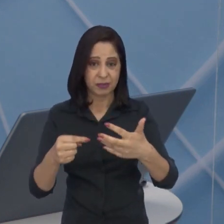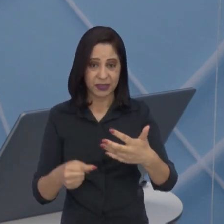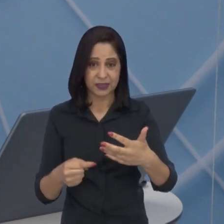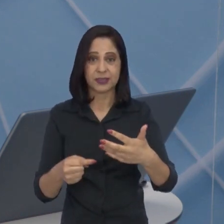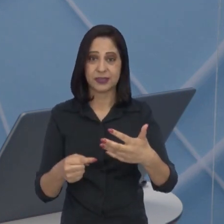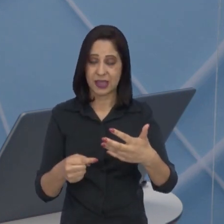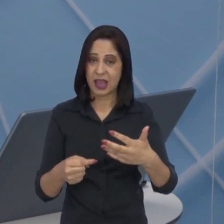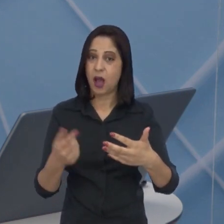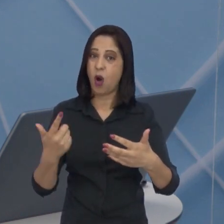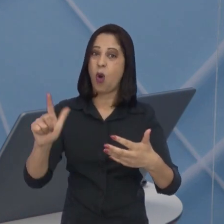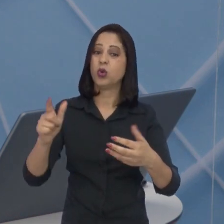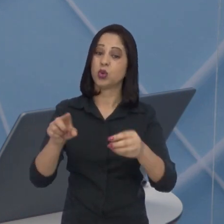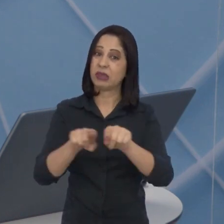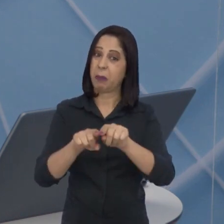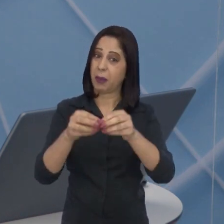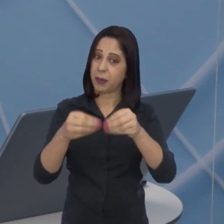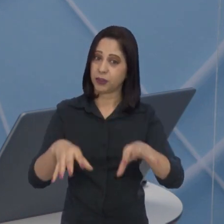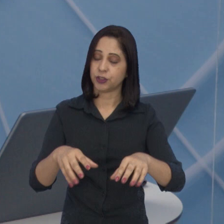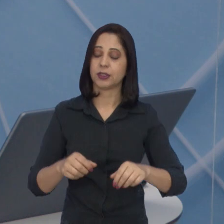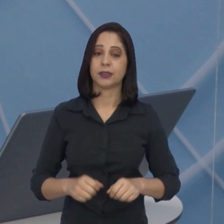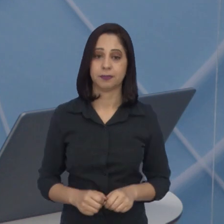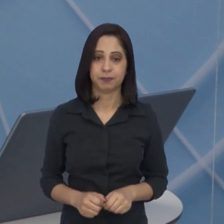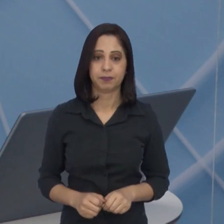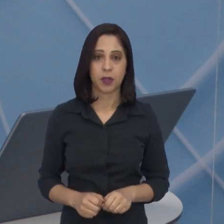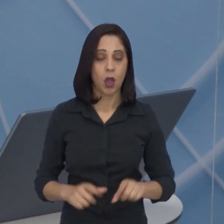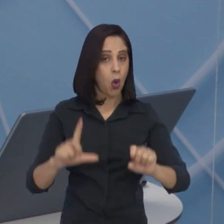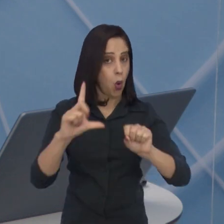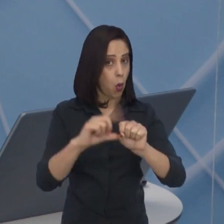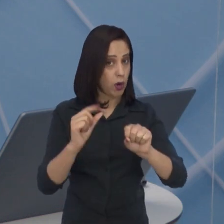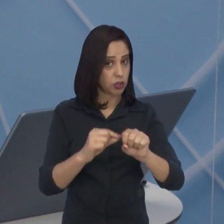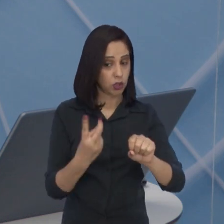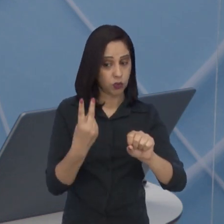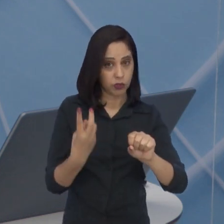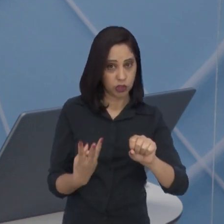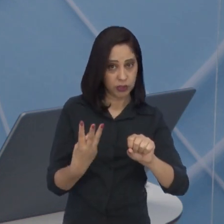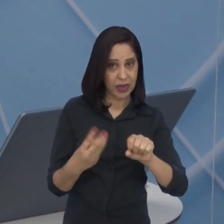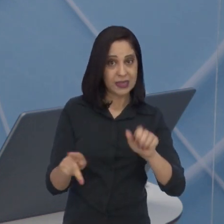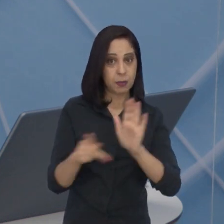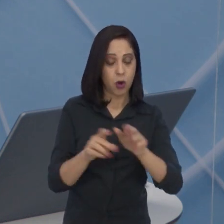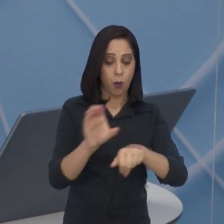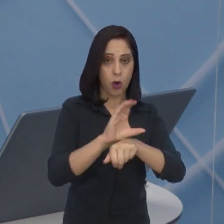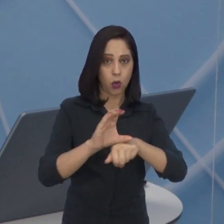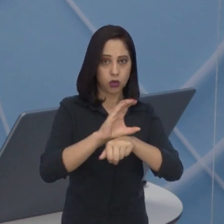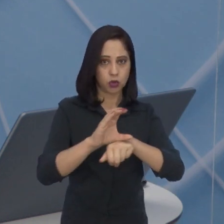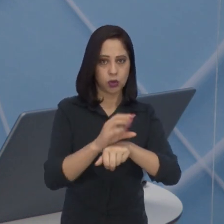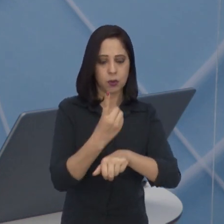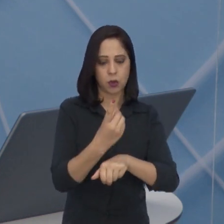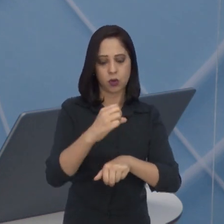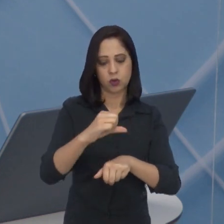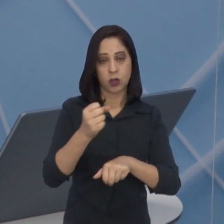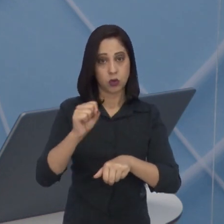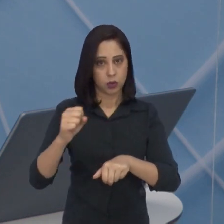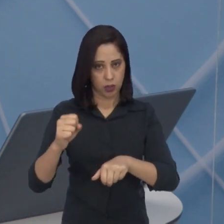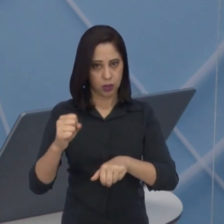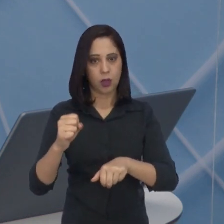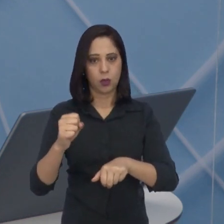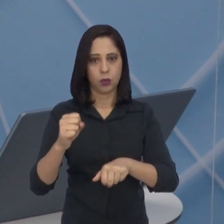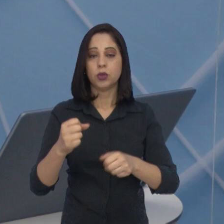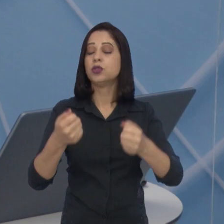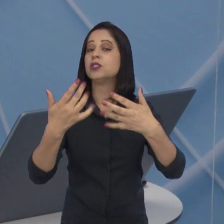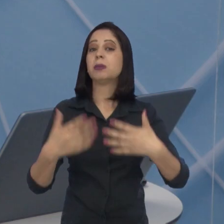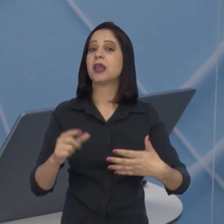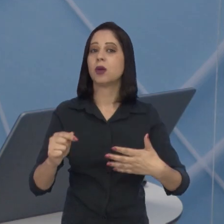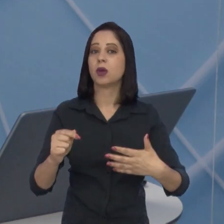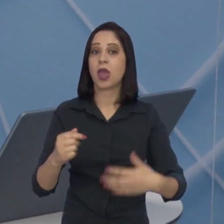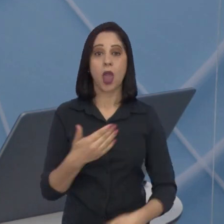seguir conversando. E olha só, gente, o artigo 23 da Constituição Federal de 88 também diz que é competência